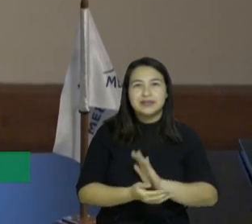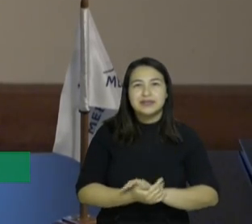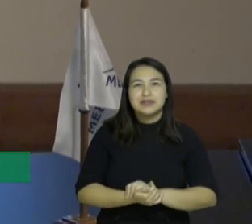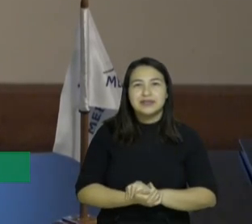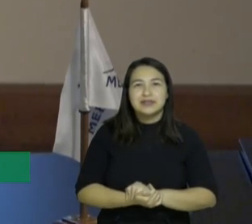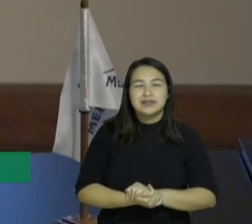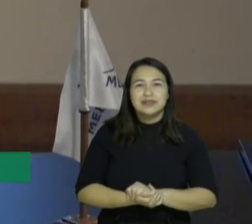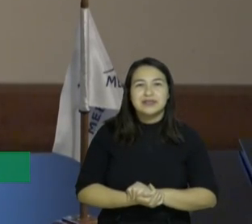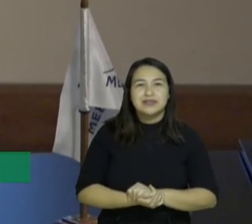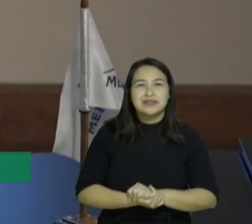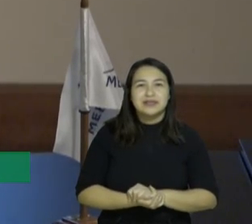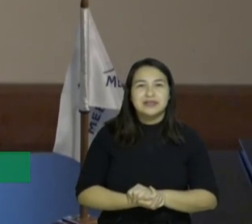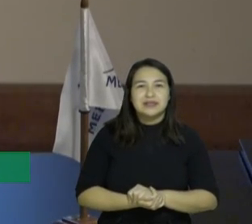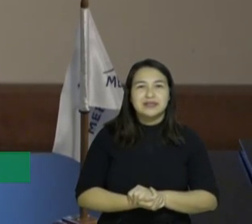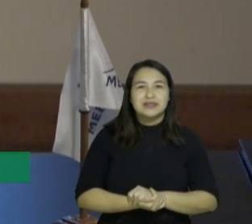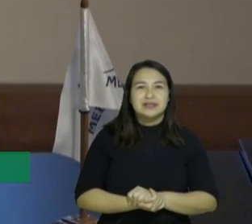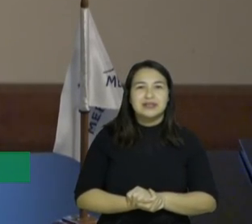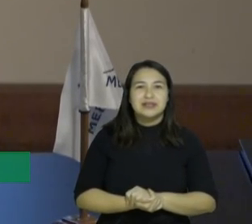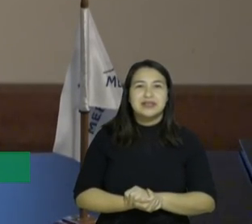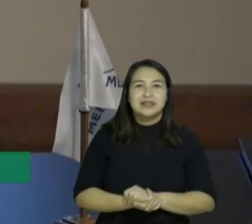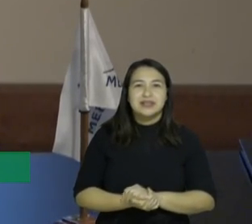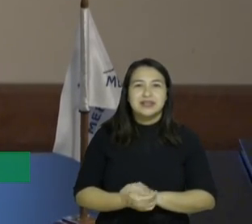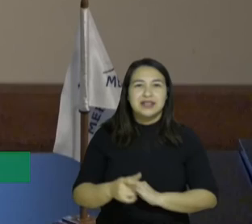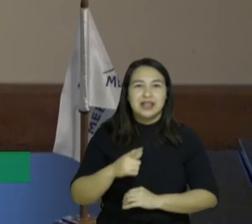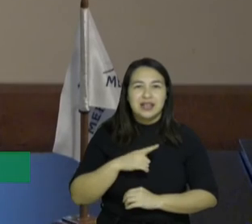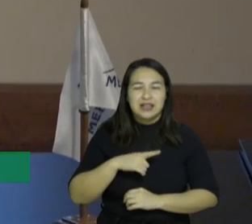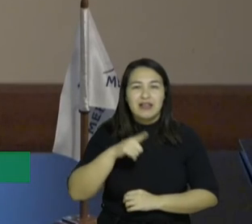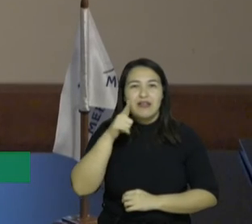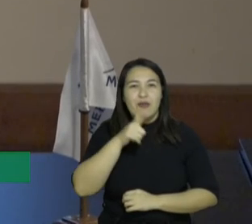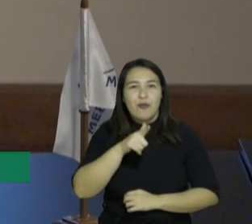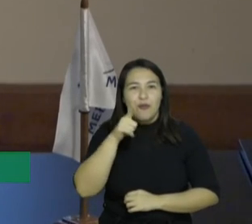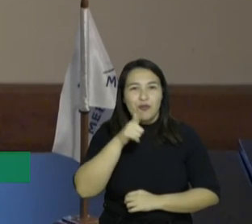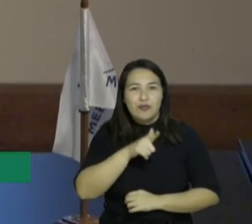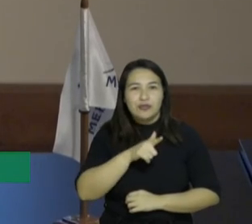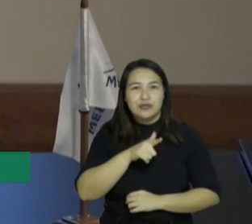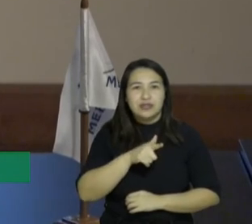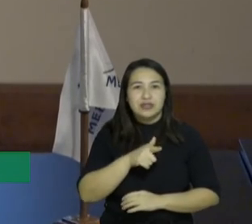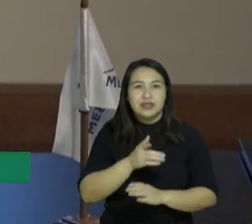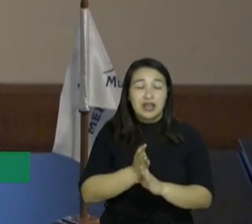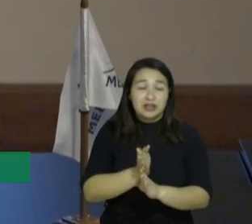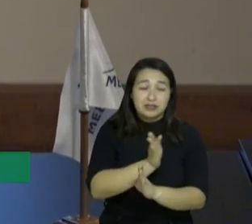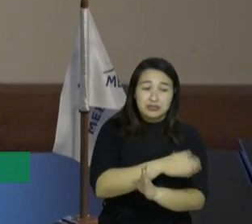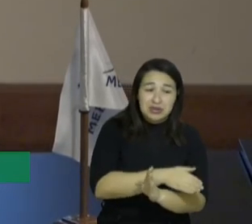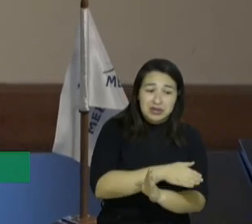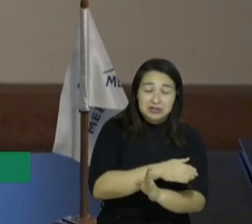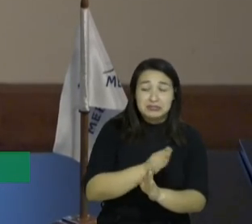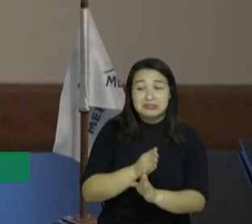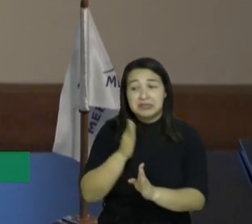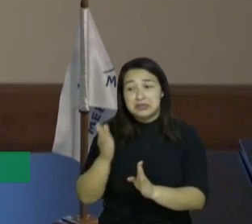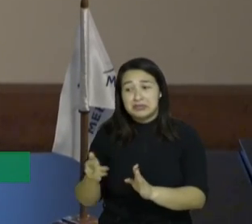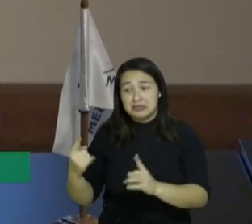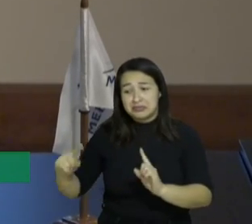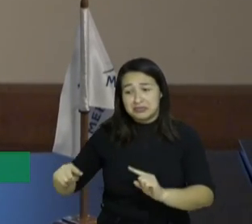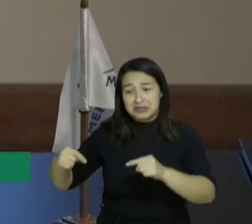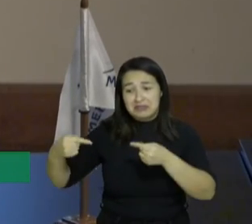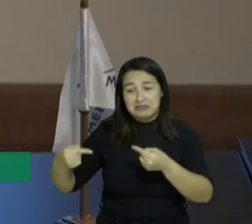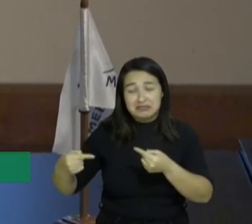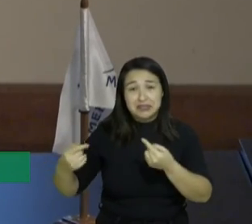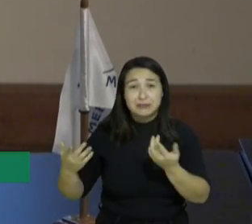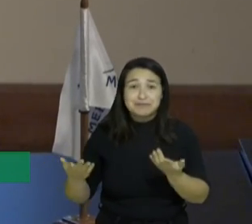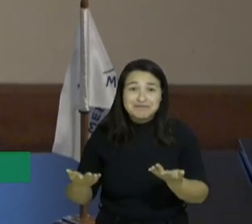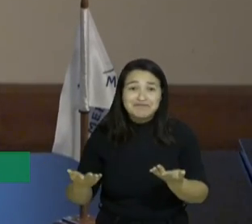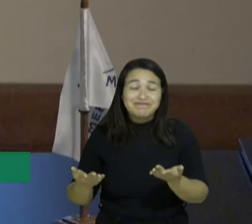né Eh de fato nós temos oportunidades de um lado mas temos desafios do outro a questão